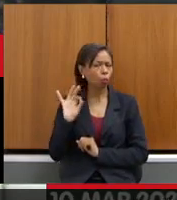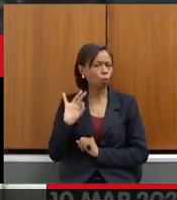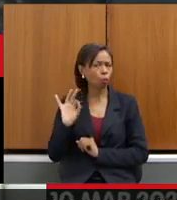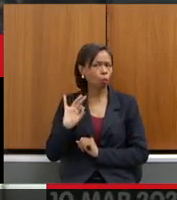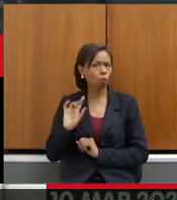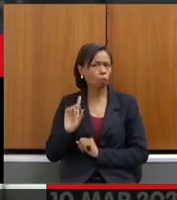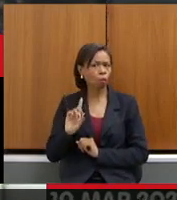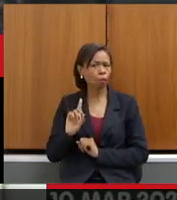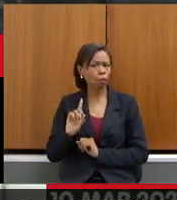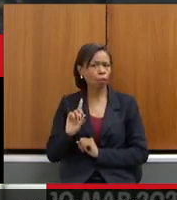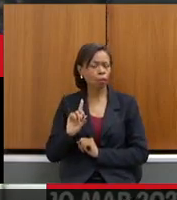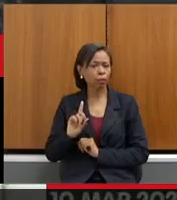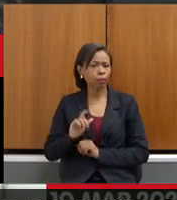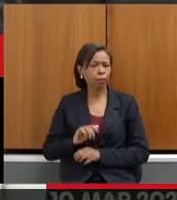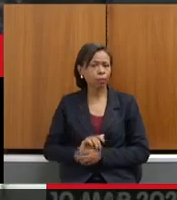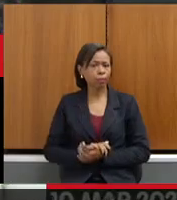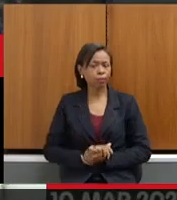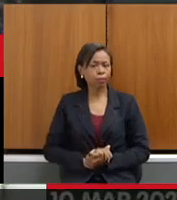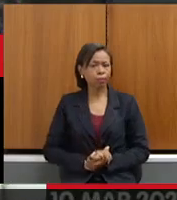ouvindo